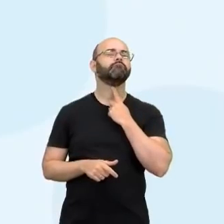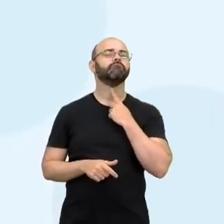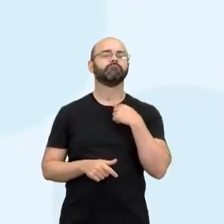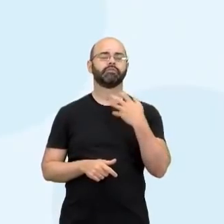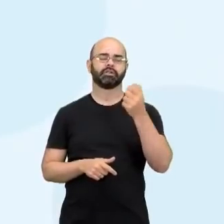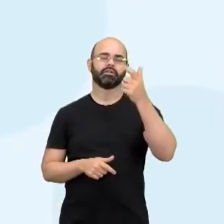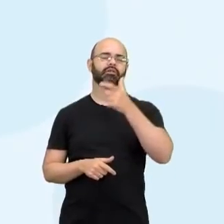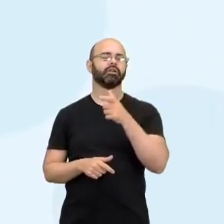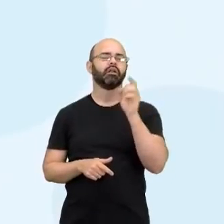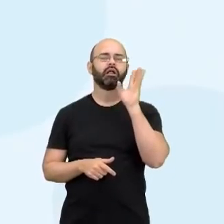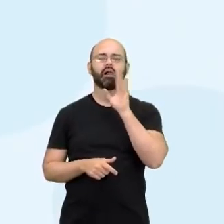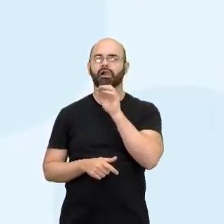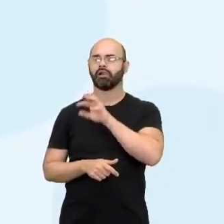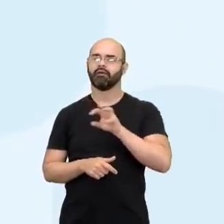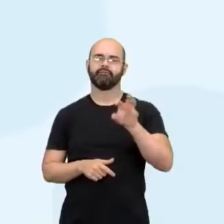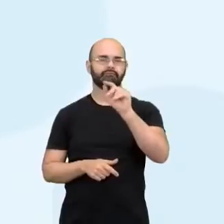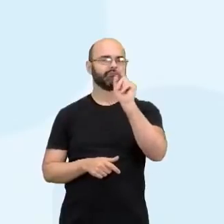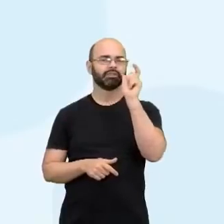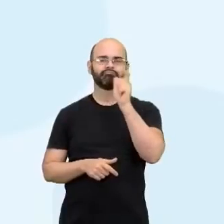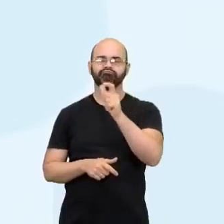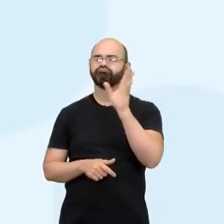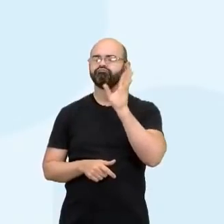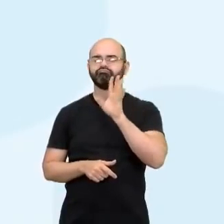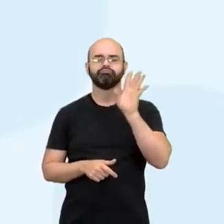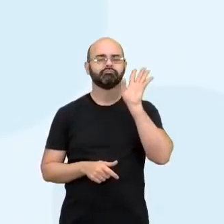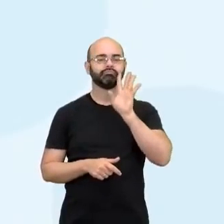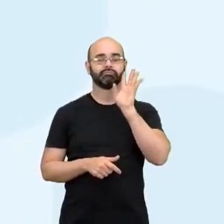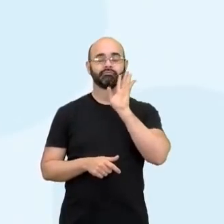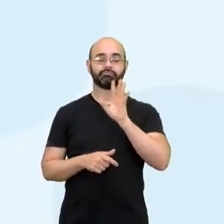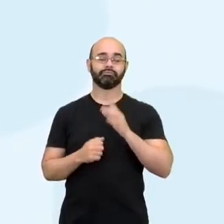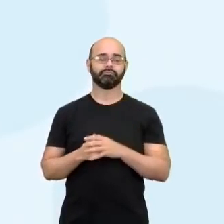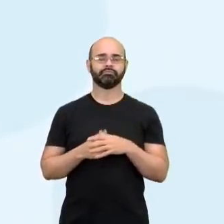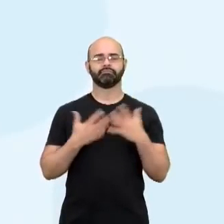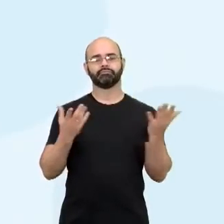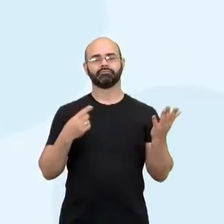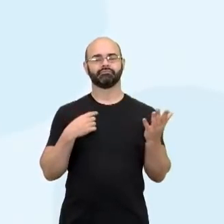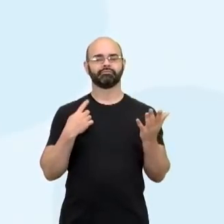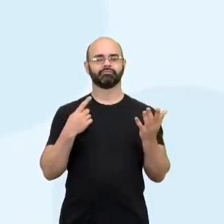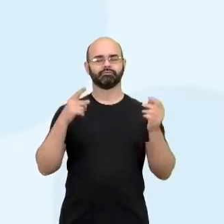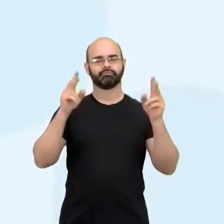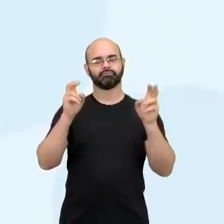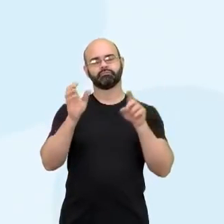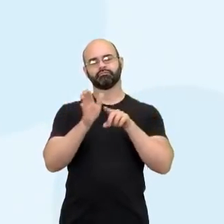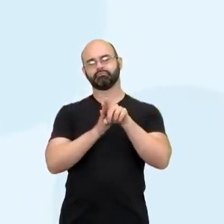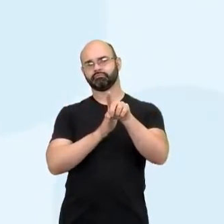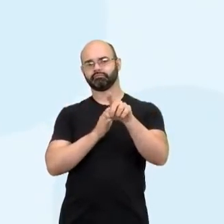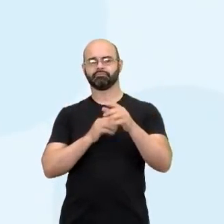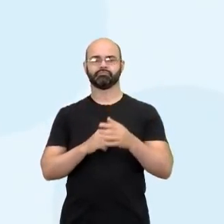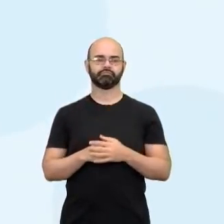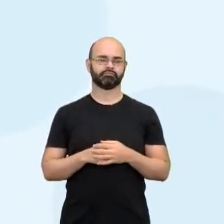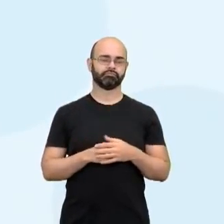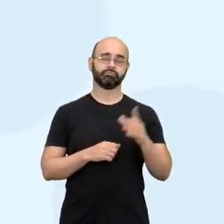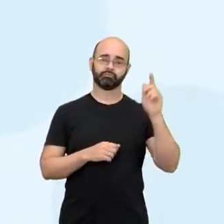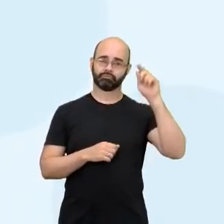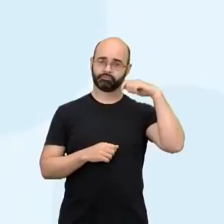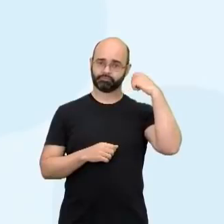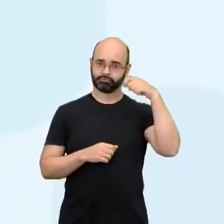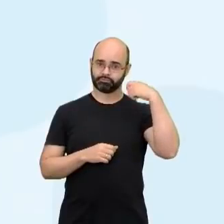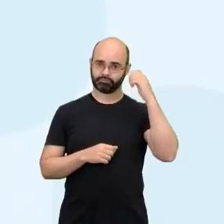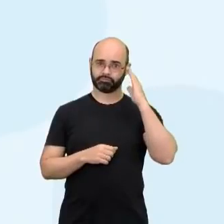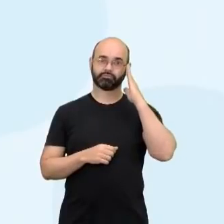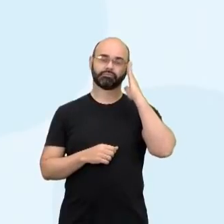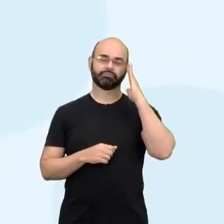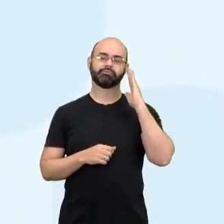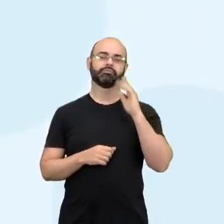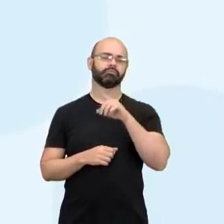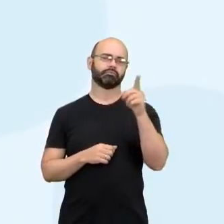partes turísticas aqui de Verona e tal, então fica o mapinha. E agora a gente tem uma pergunta para vocês. Ó. A gente vai passar o vídeo, você não tem que